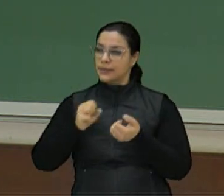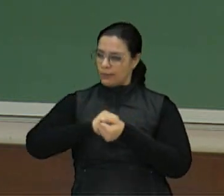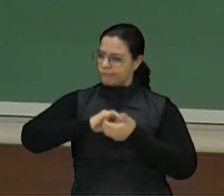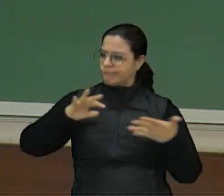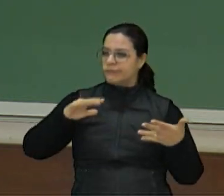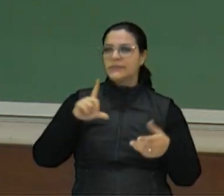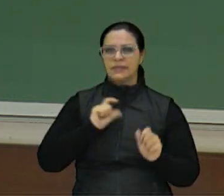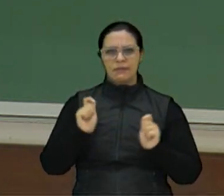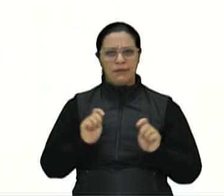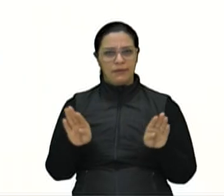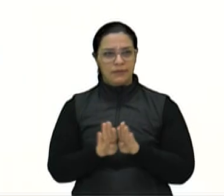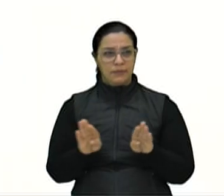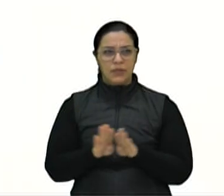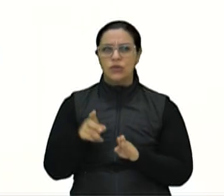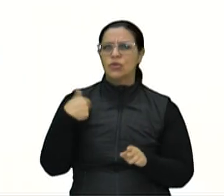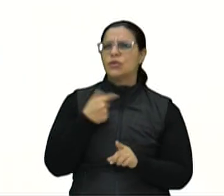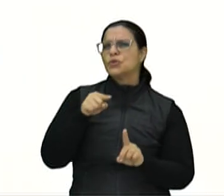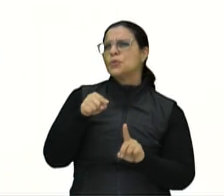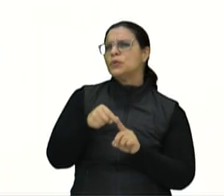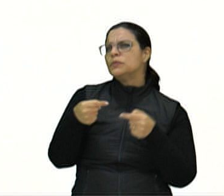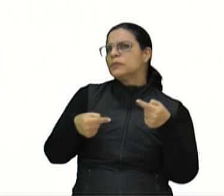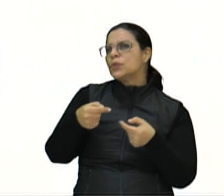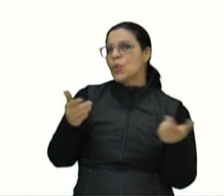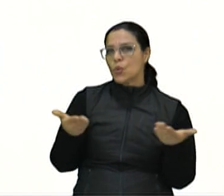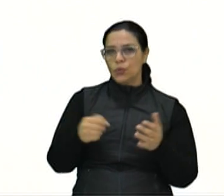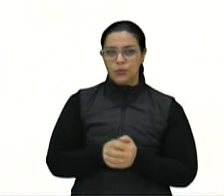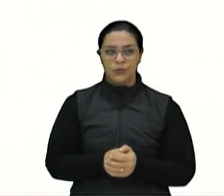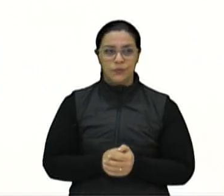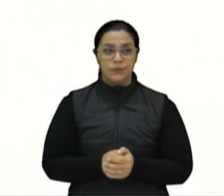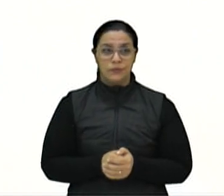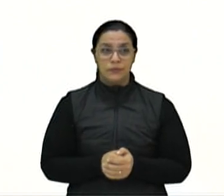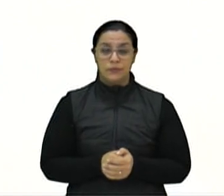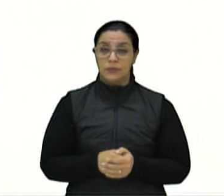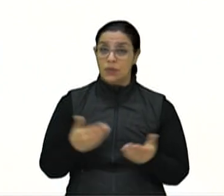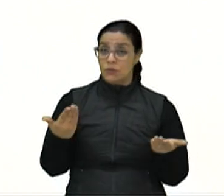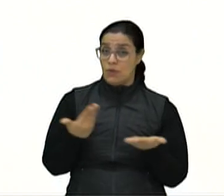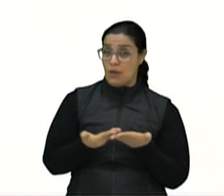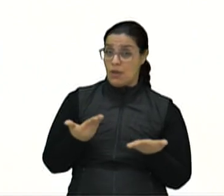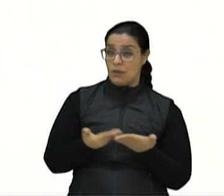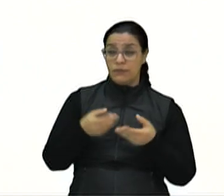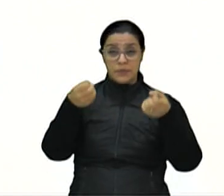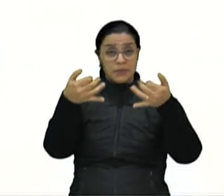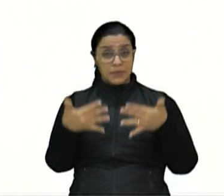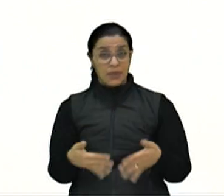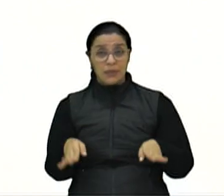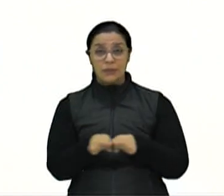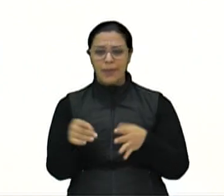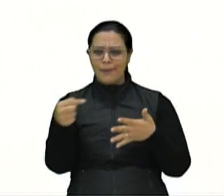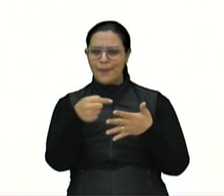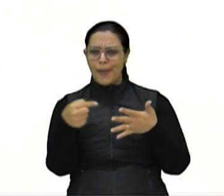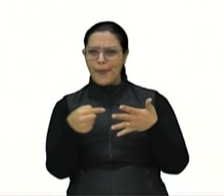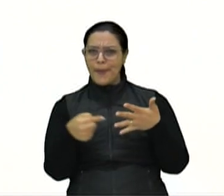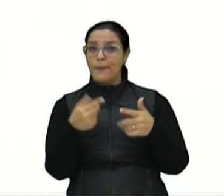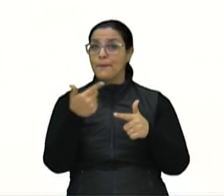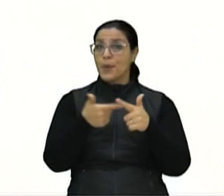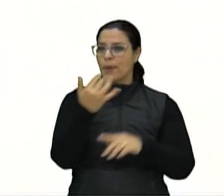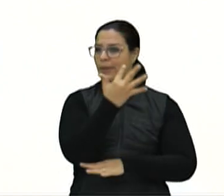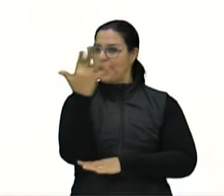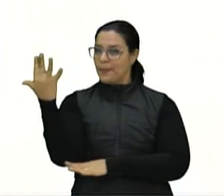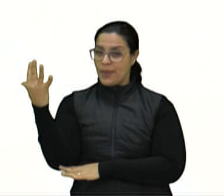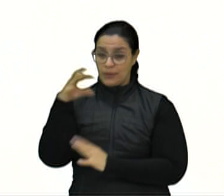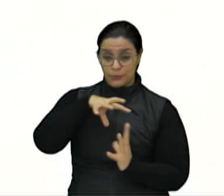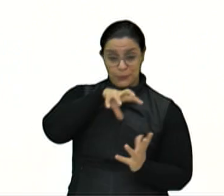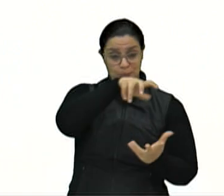habilidade, certo? O que nós vamos discutir hoje? Ou nesta aula, explicar os principais problemas ambientais do